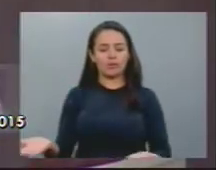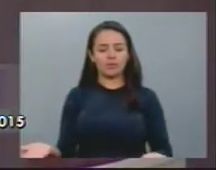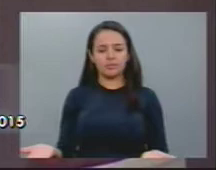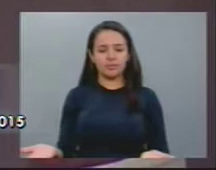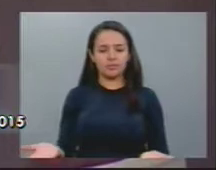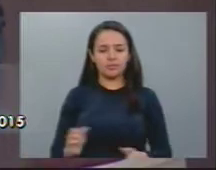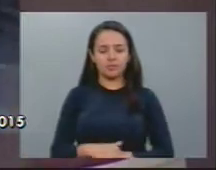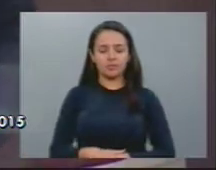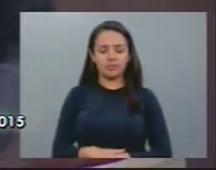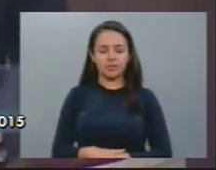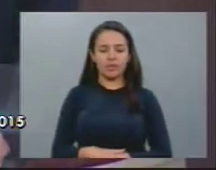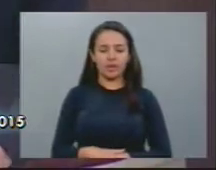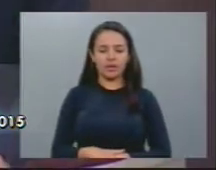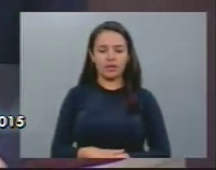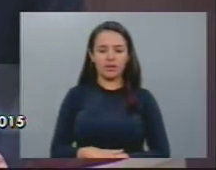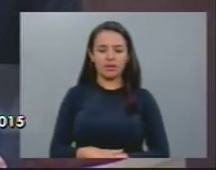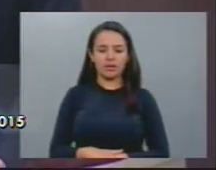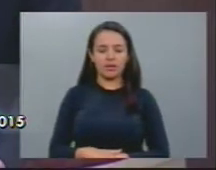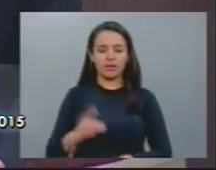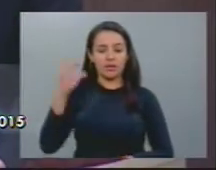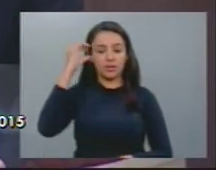presidente Dilma não